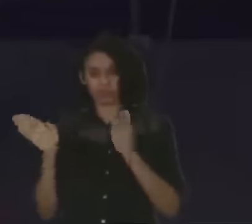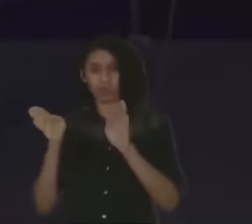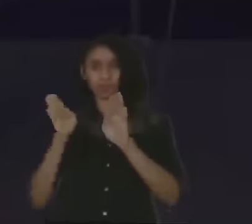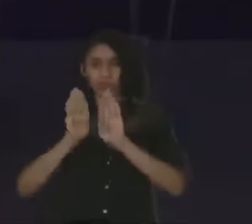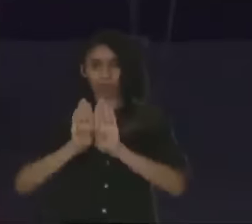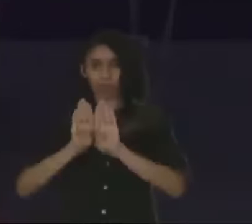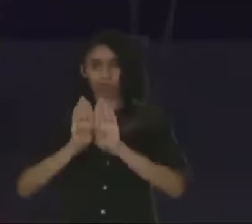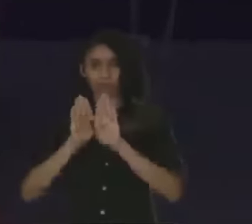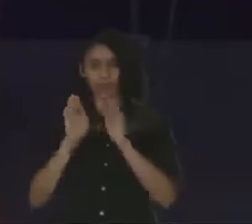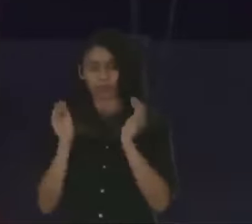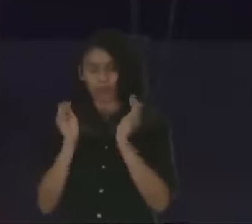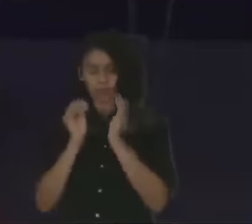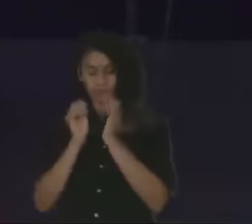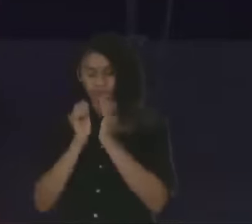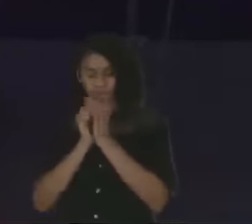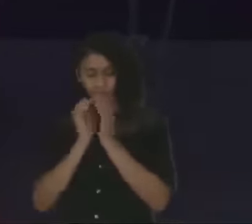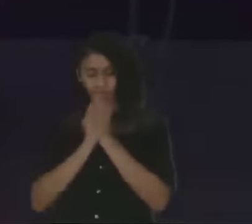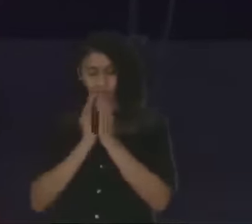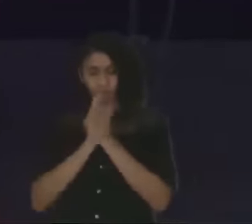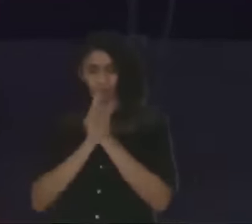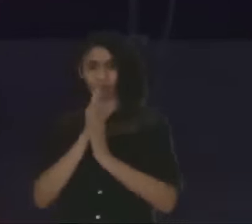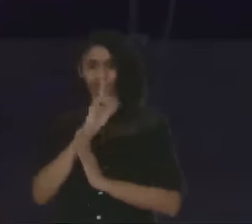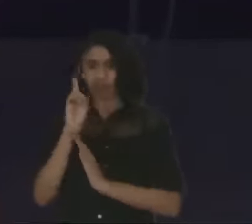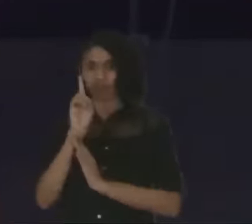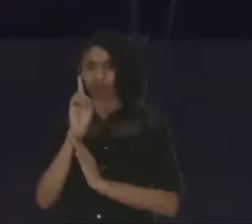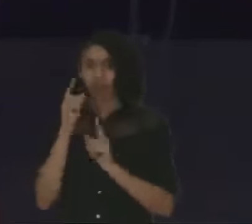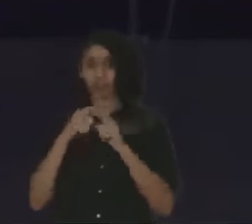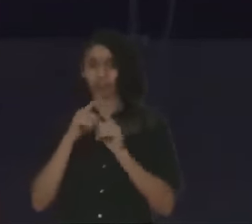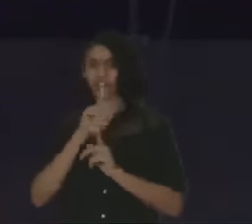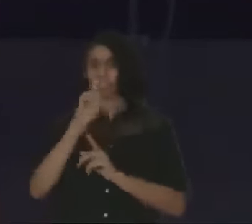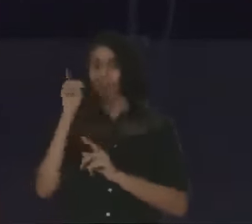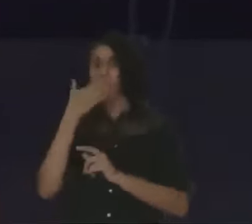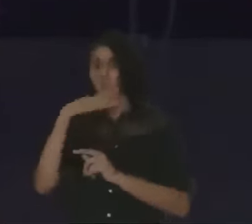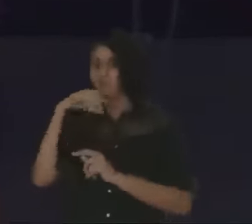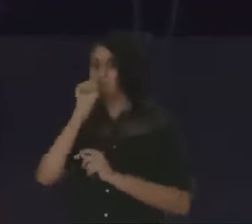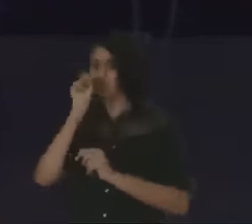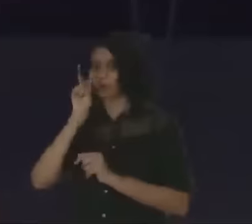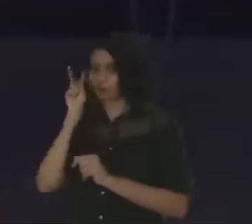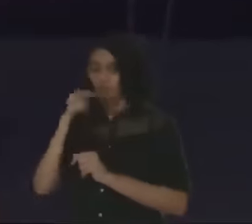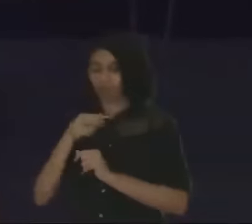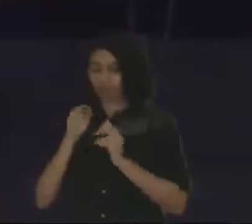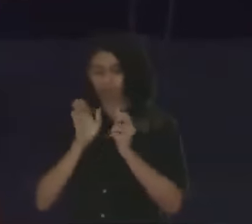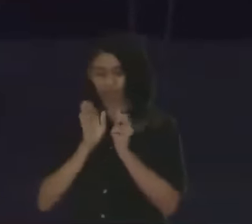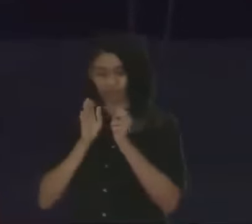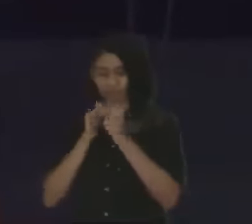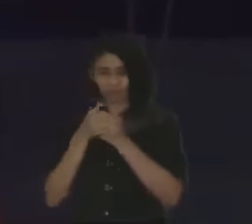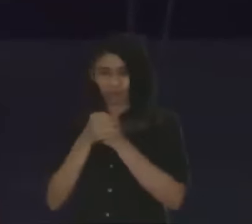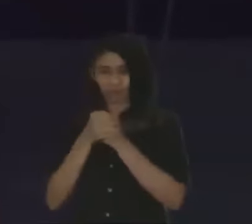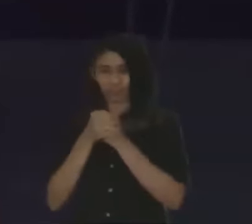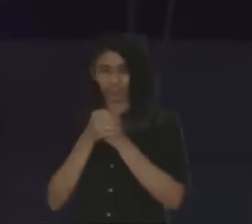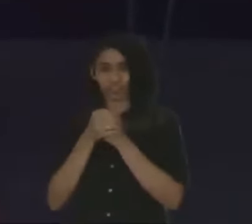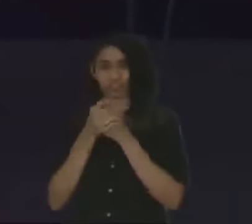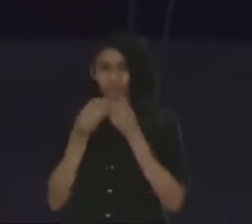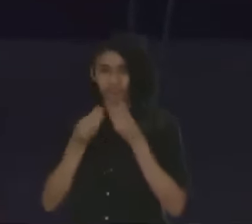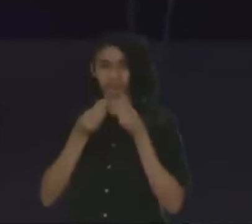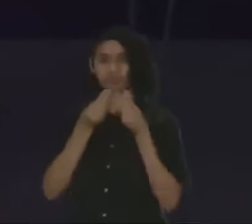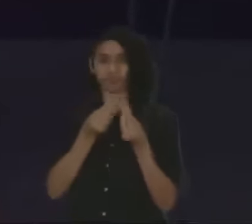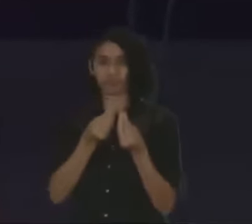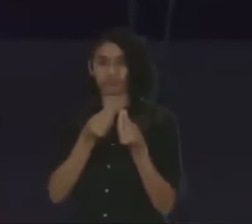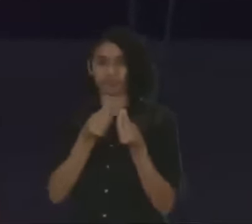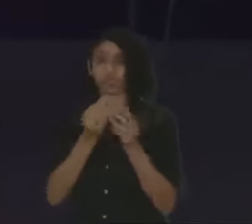o seu pai que te vem secreto te recompensará quando Jesus ensinou sobre a oração ele